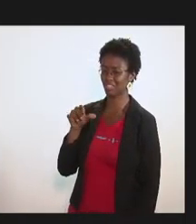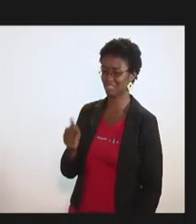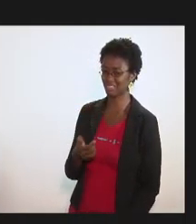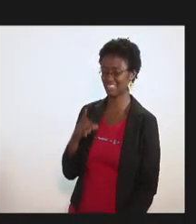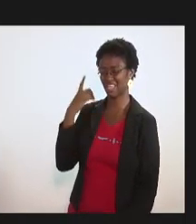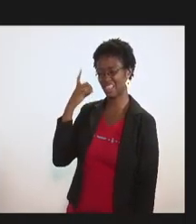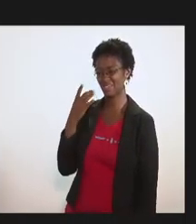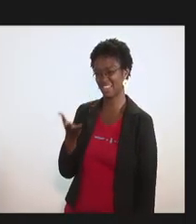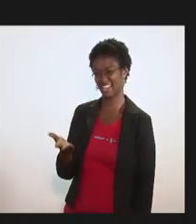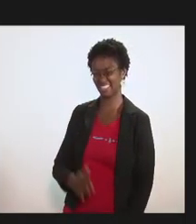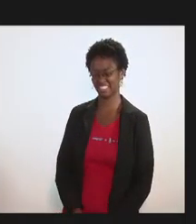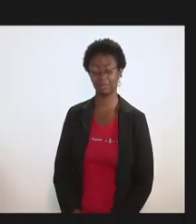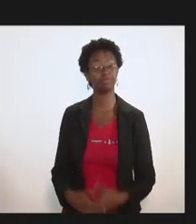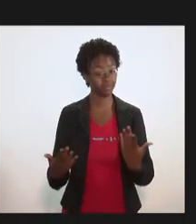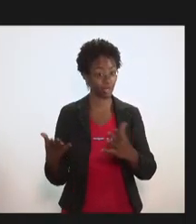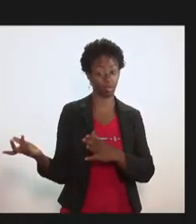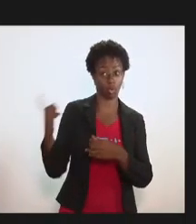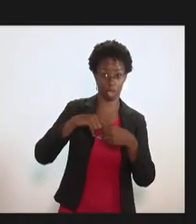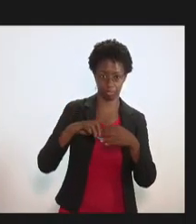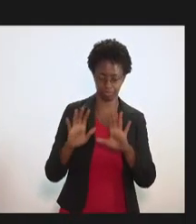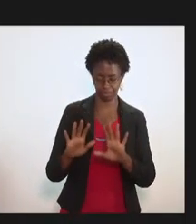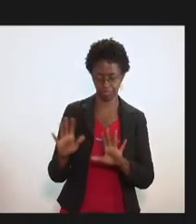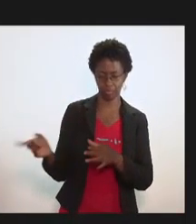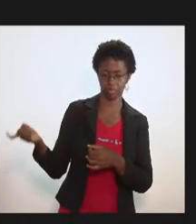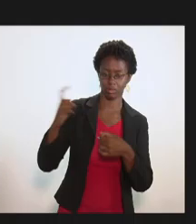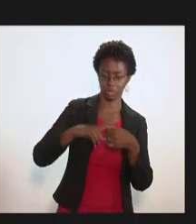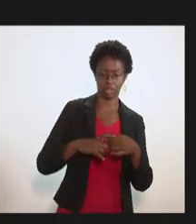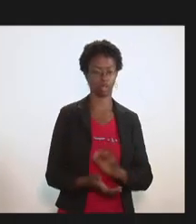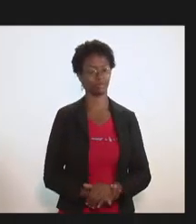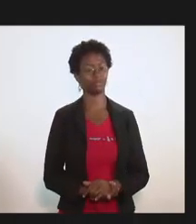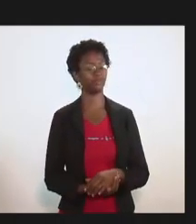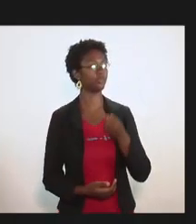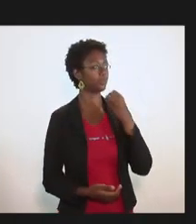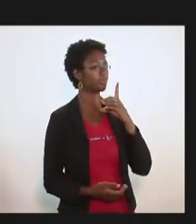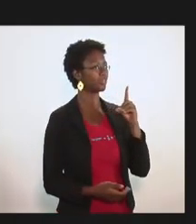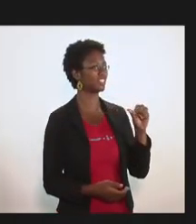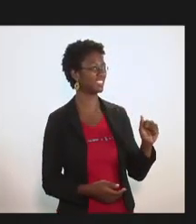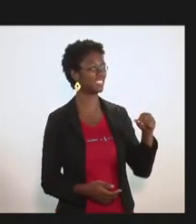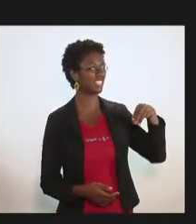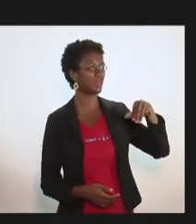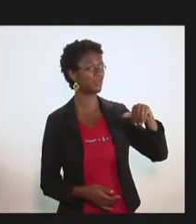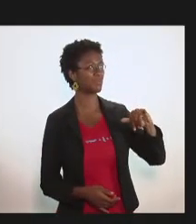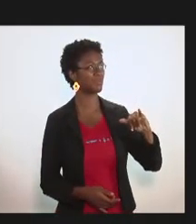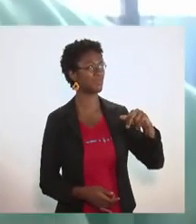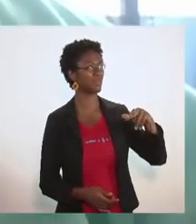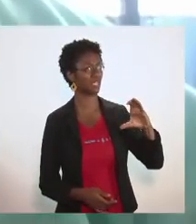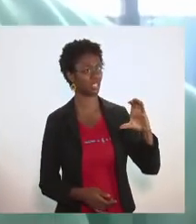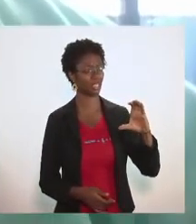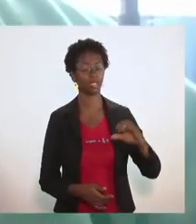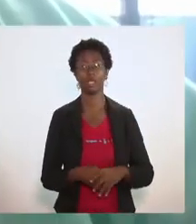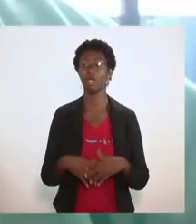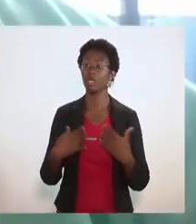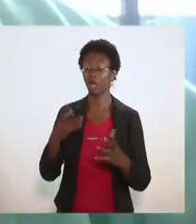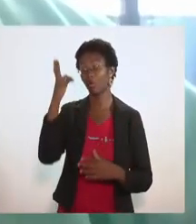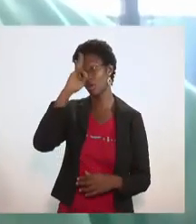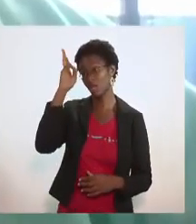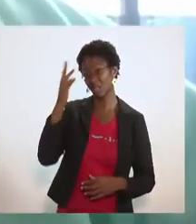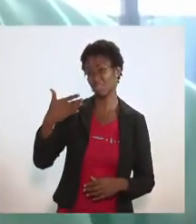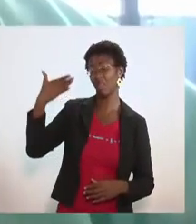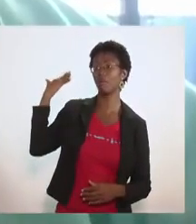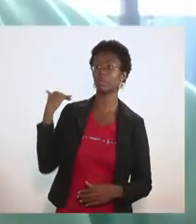comissão machista. Estamos aqui com a Célia Jordão e com a Mônica Francisco aqui iluminando. Bom dia às duas, Célia e